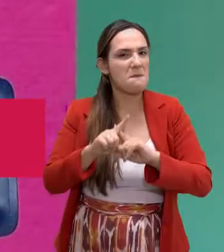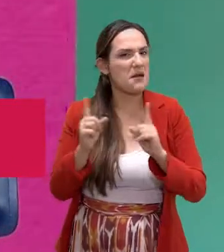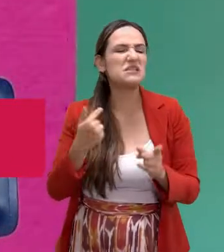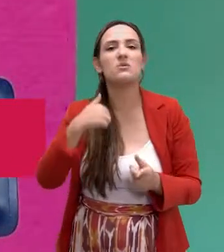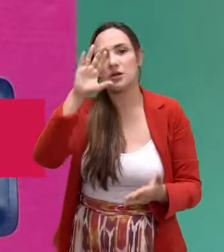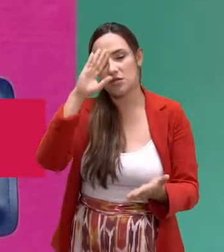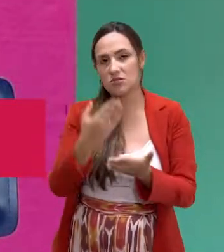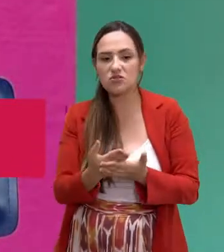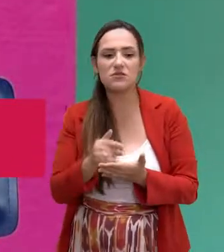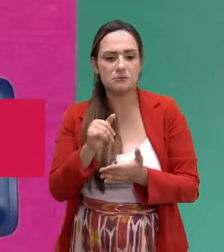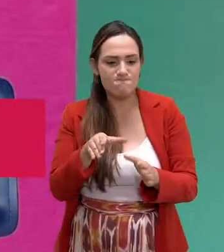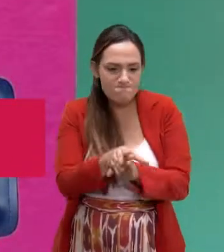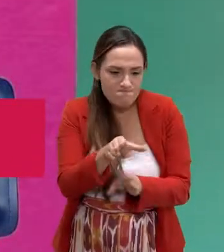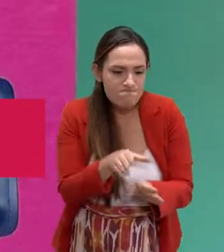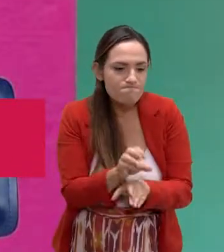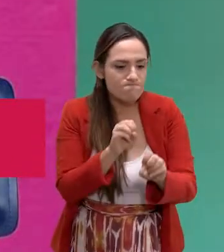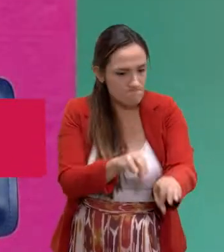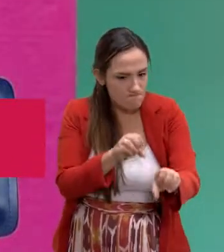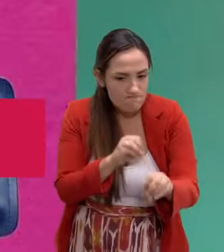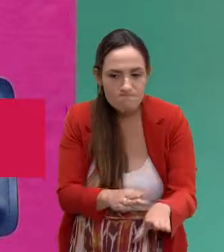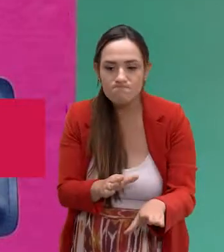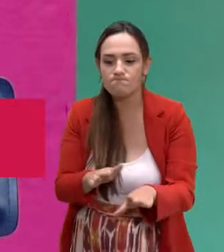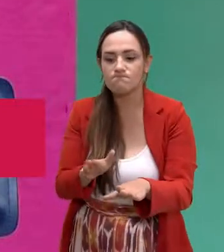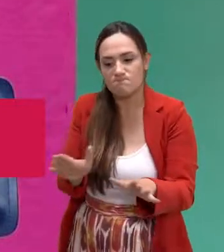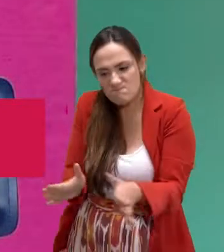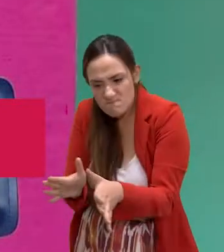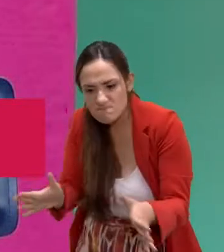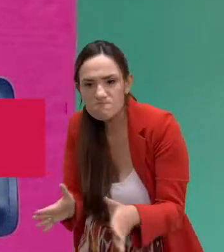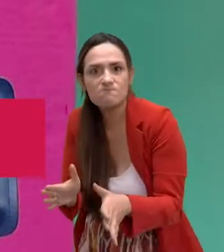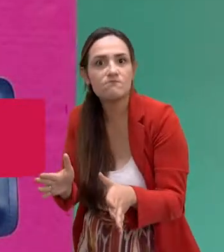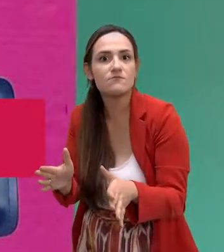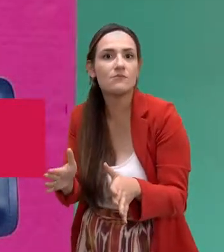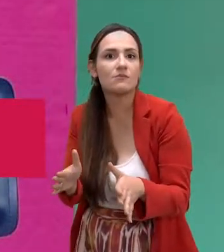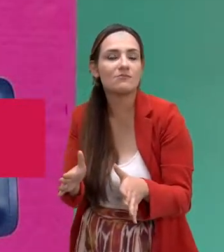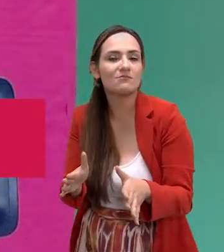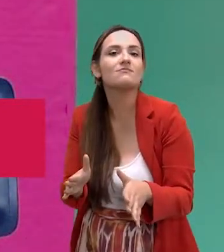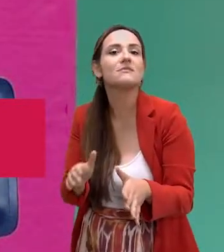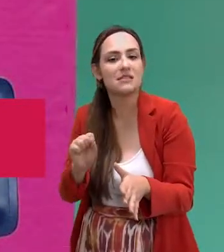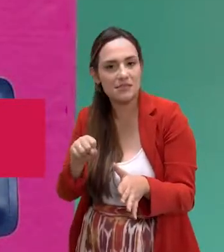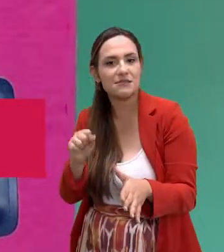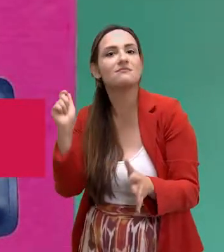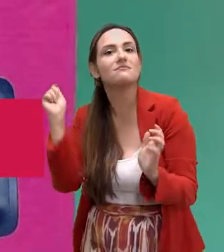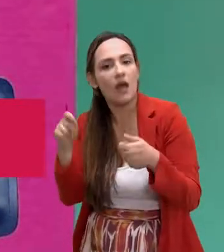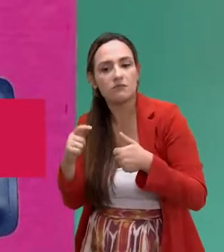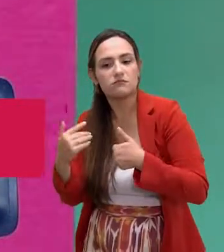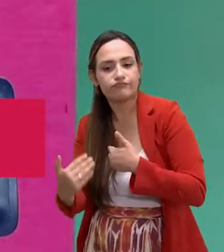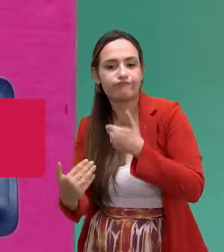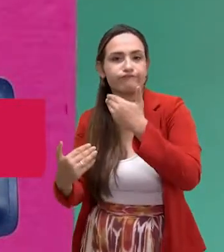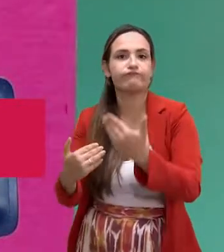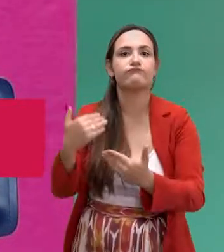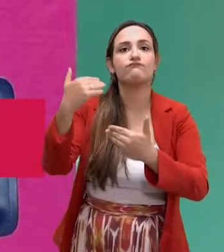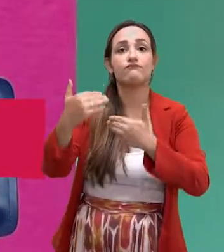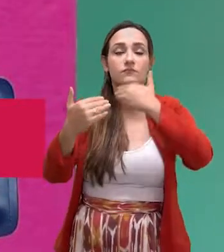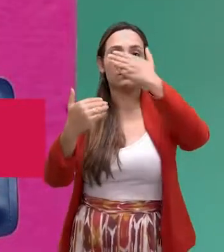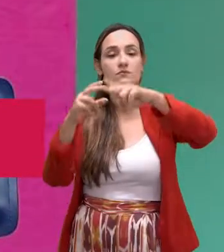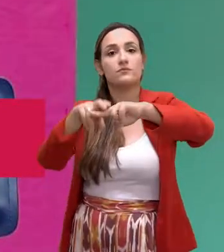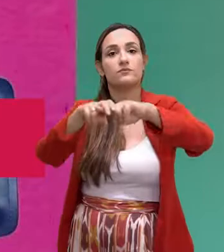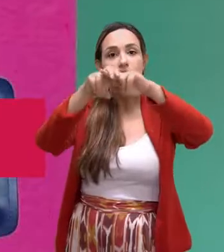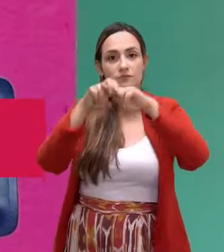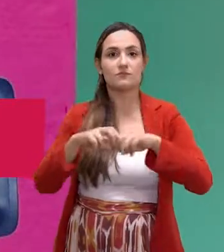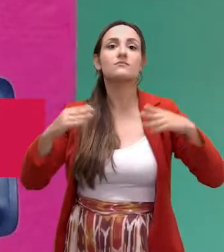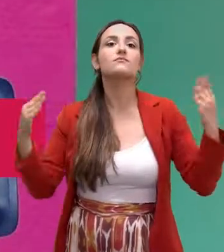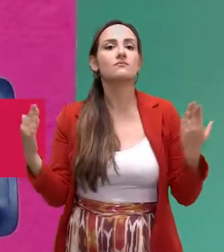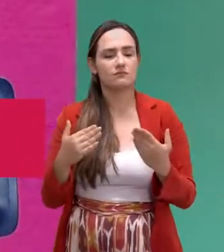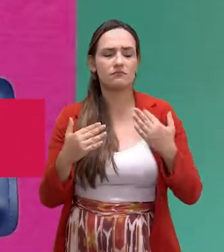com o conhecimento, com o passar dos anos, nós começamos a ver que nós tínhamos muito a contribuir para a sociedade. E hoje nós nos colocamos